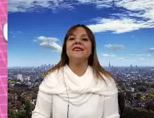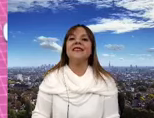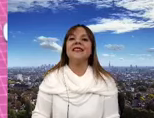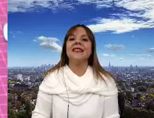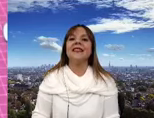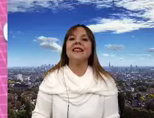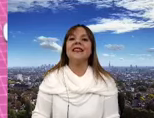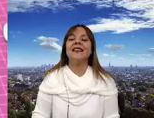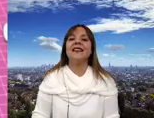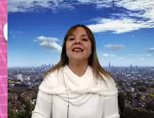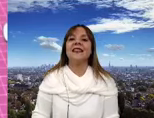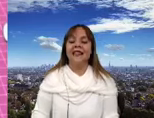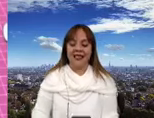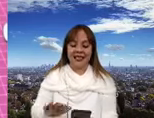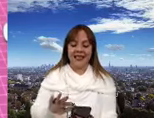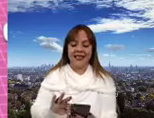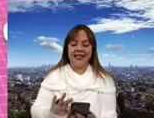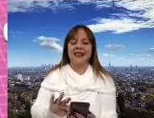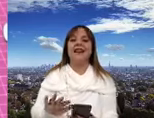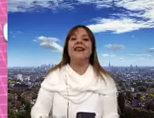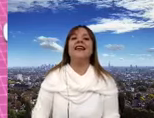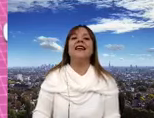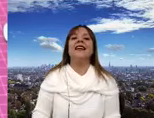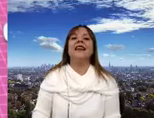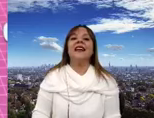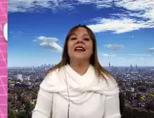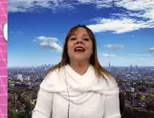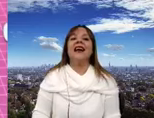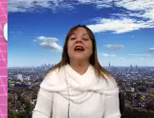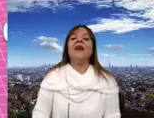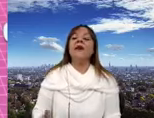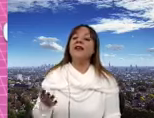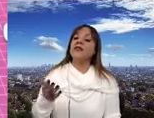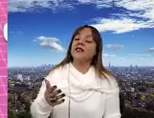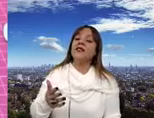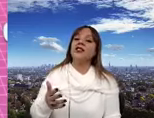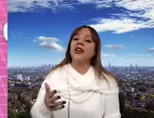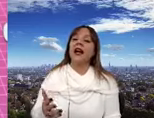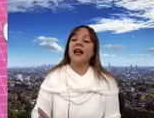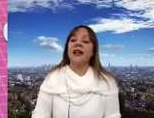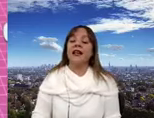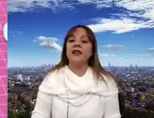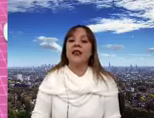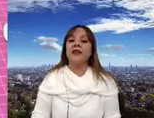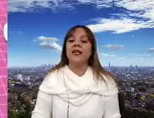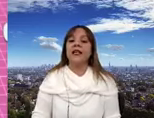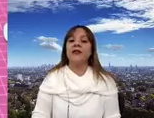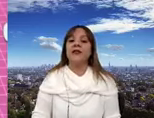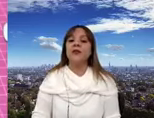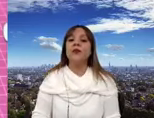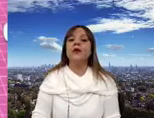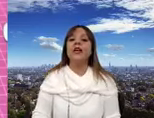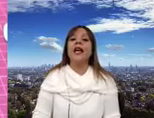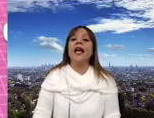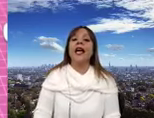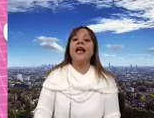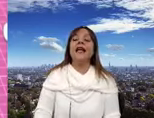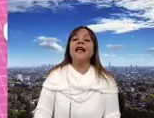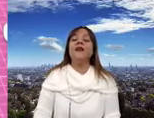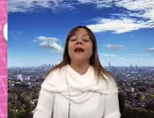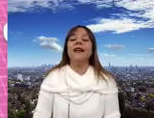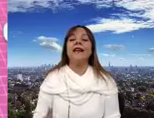para. Ah. Ah, como é que Porque. vocês vão achar a Stephanie aqui no Facebook? Como